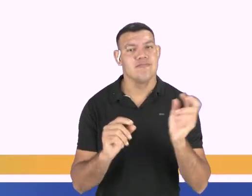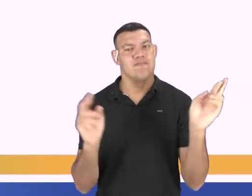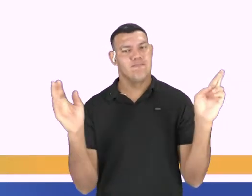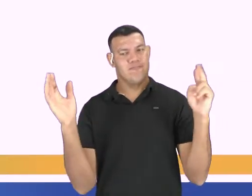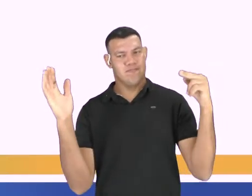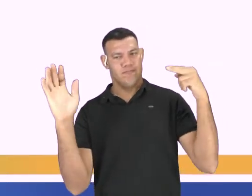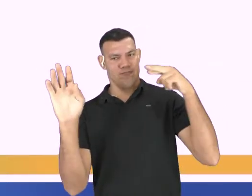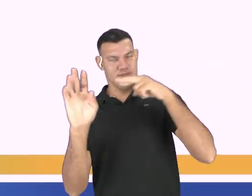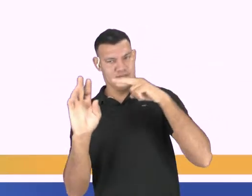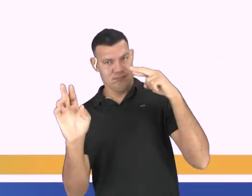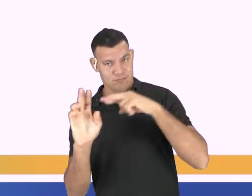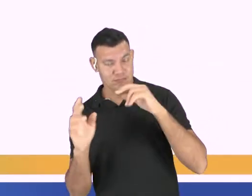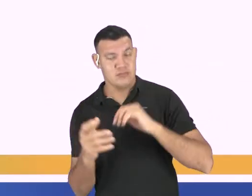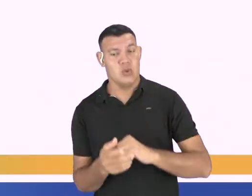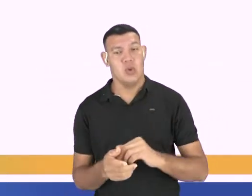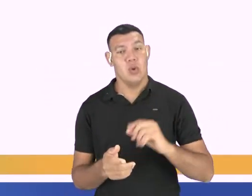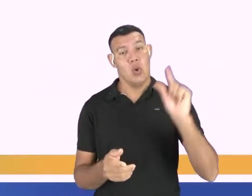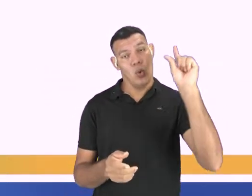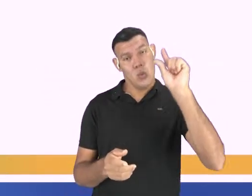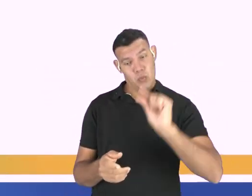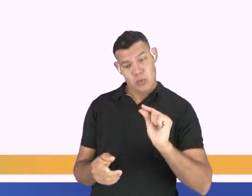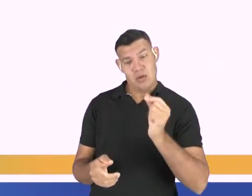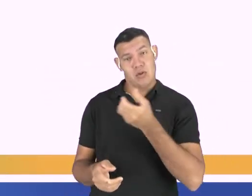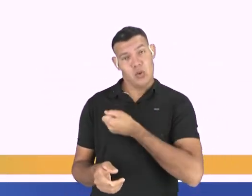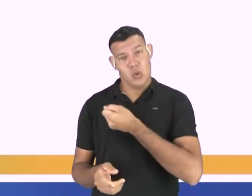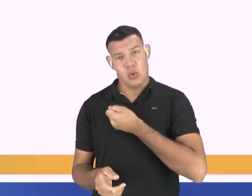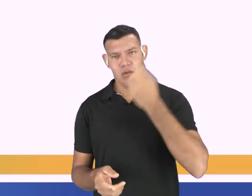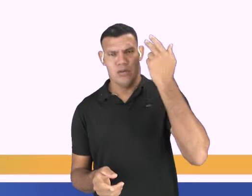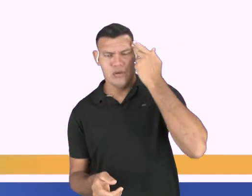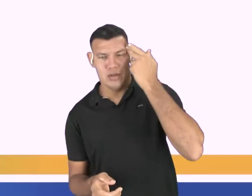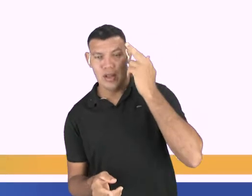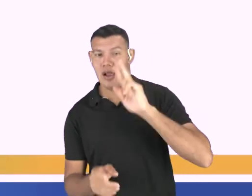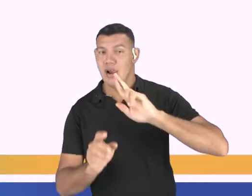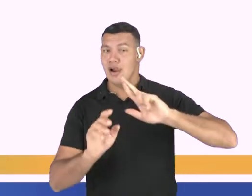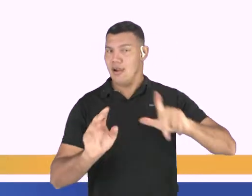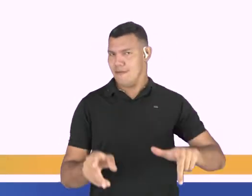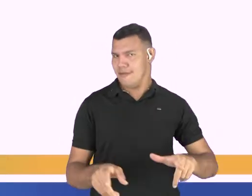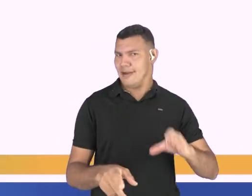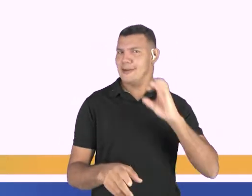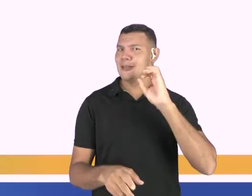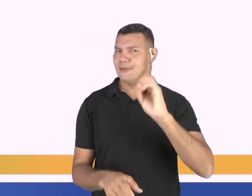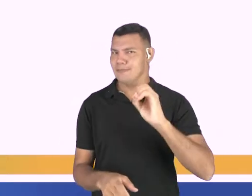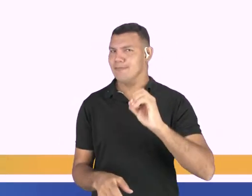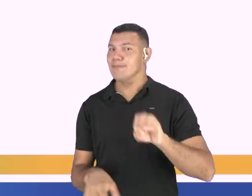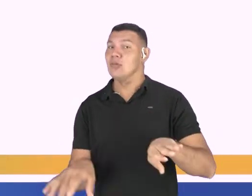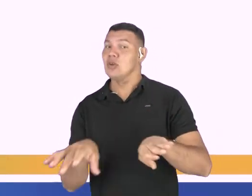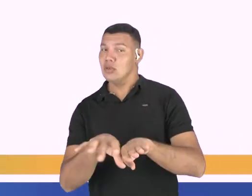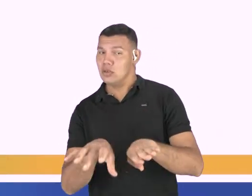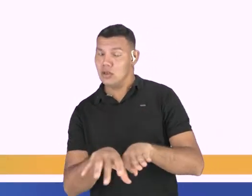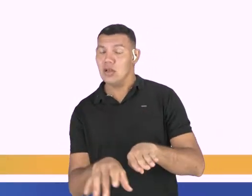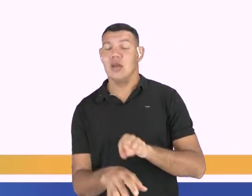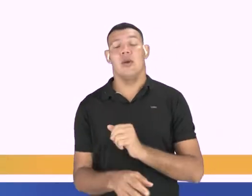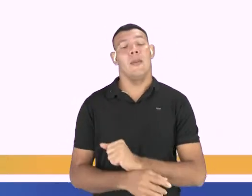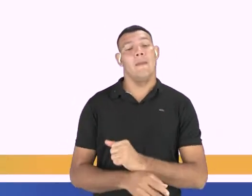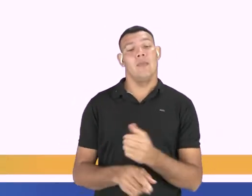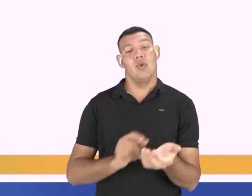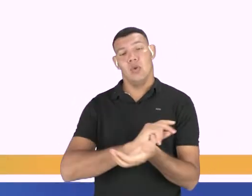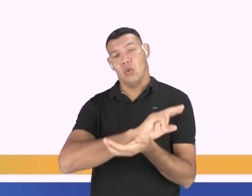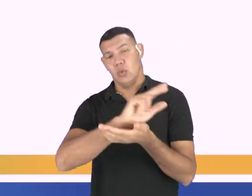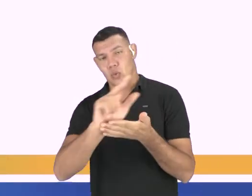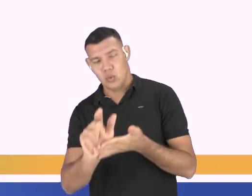corresponde ao menor número natural, diferente de zero, que é múltiplo ao mesmo tempo de 2 ou